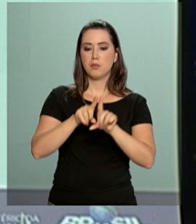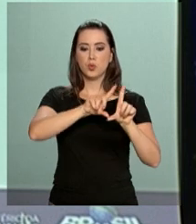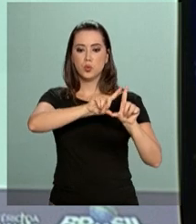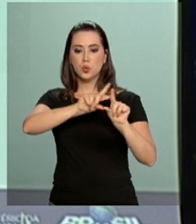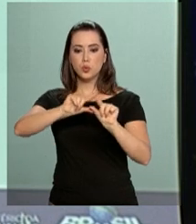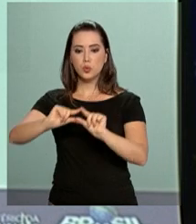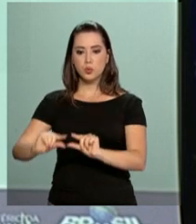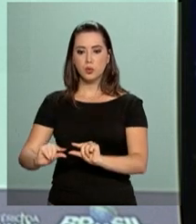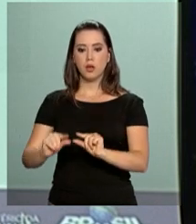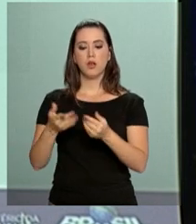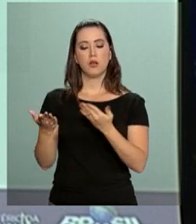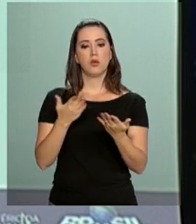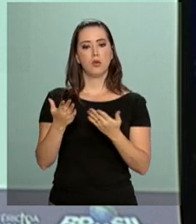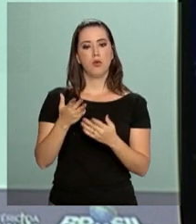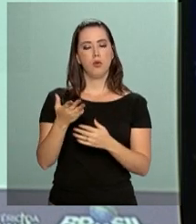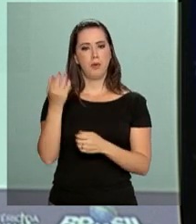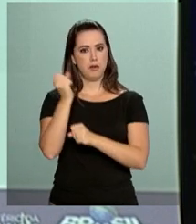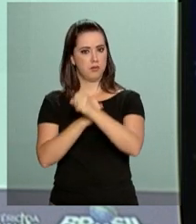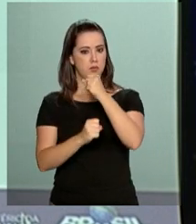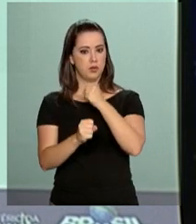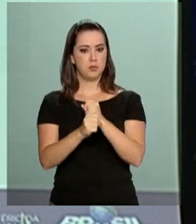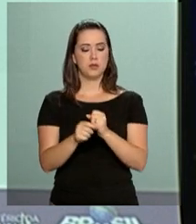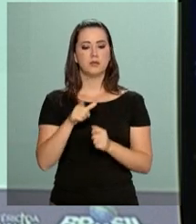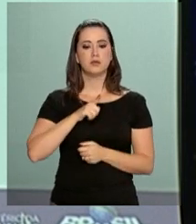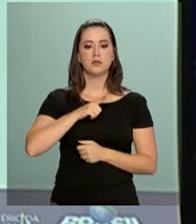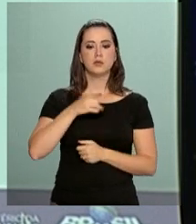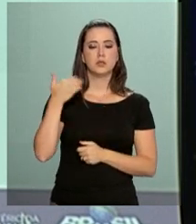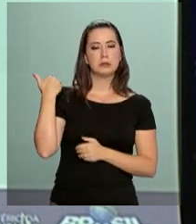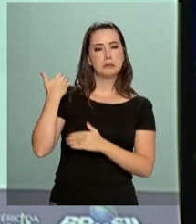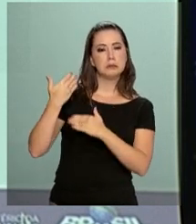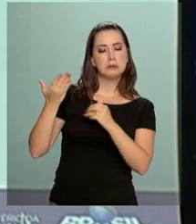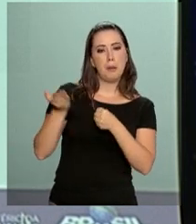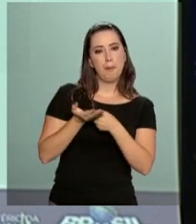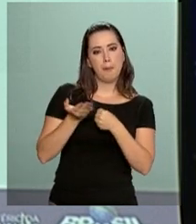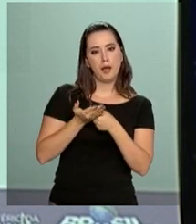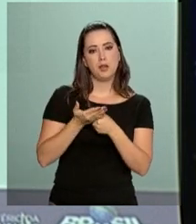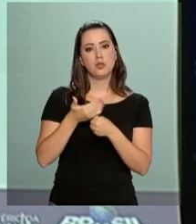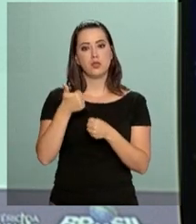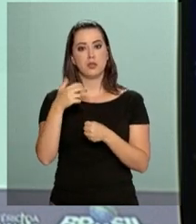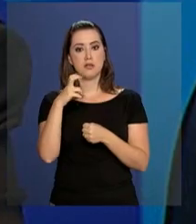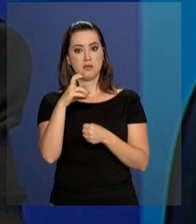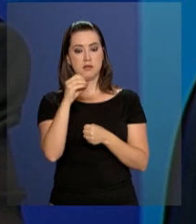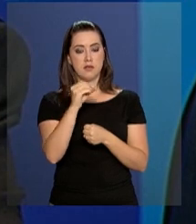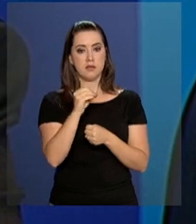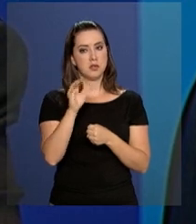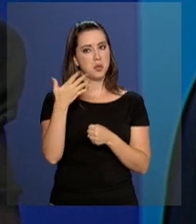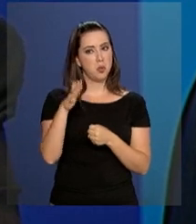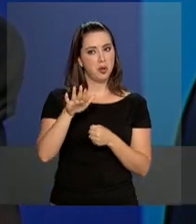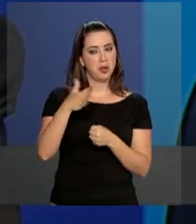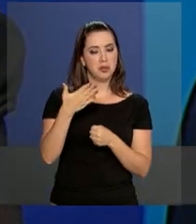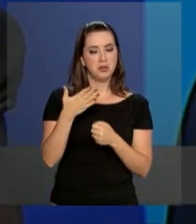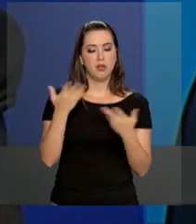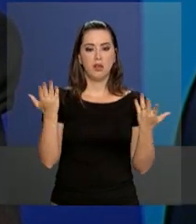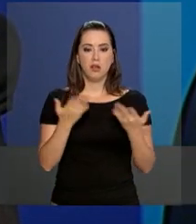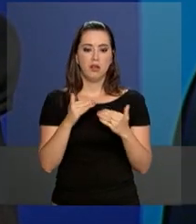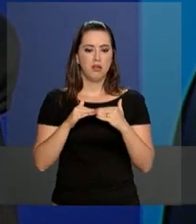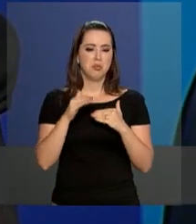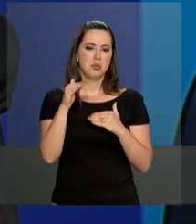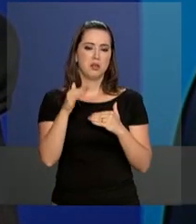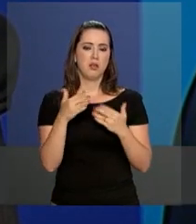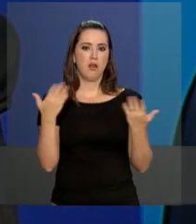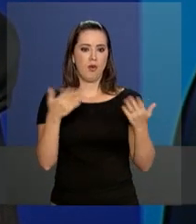na edição passada que isso não me engano a média de 150 aproximadamente lindo pra